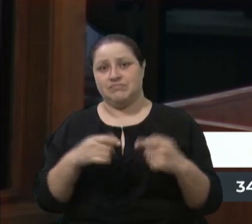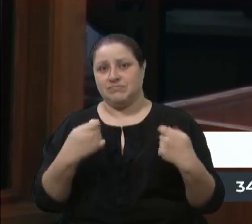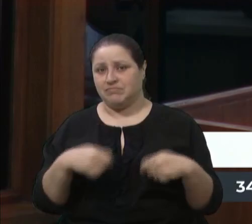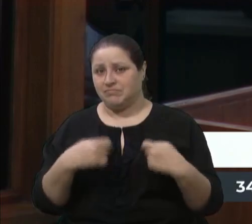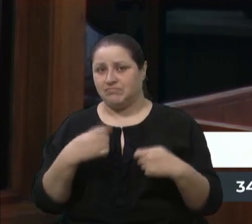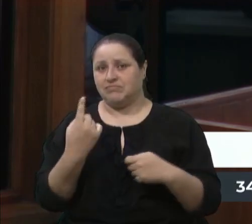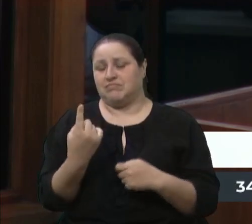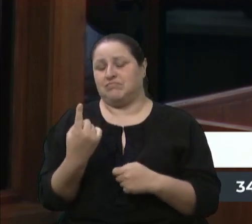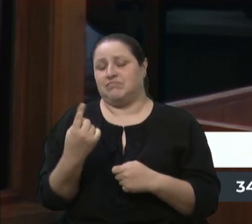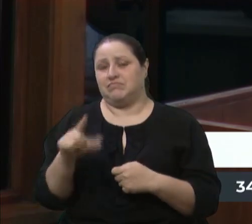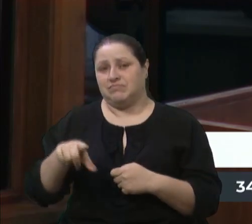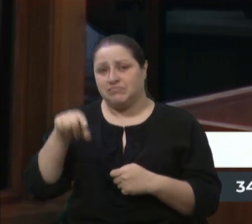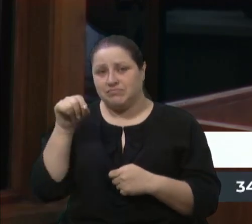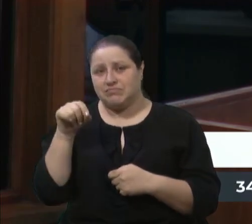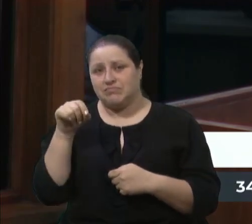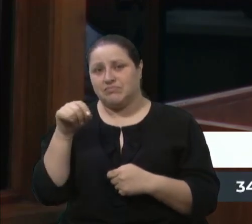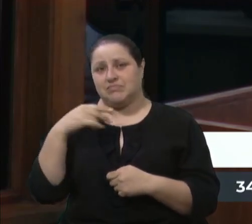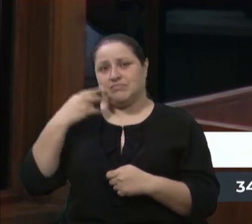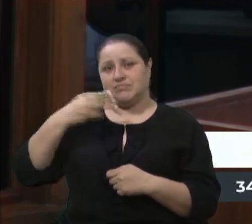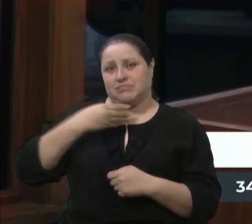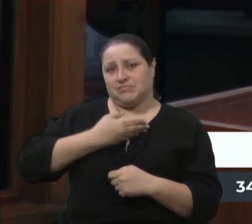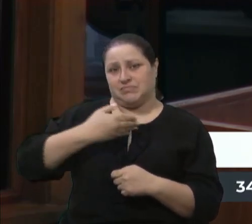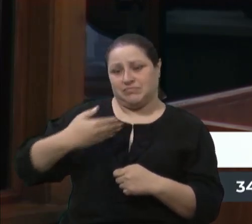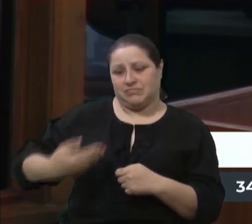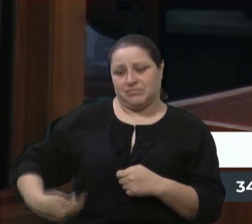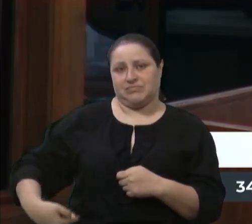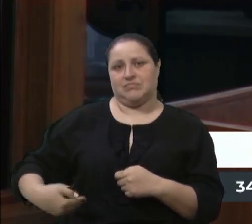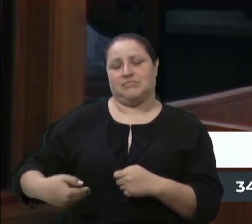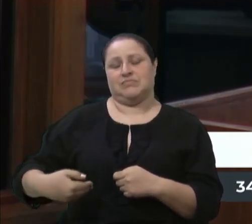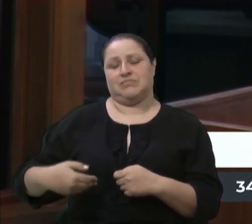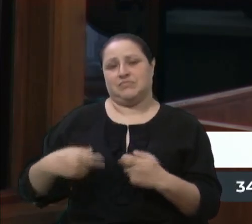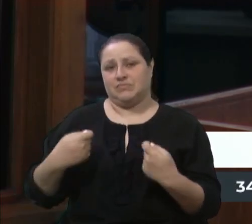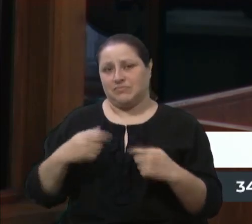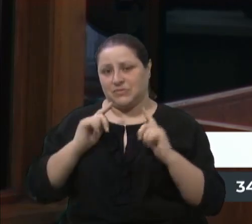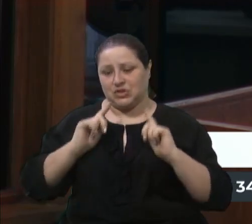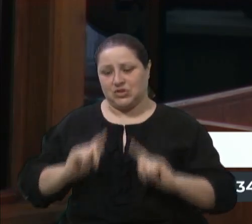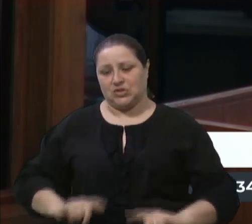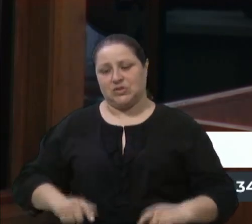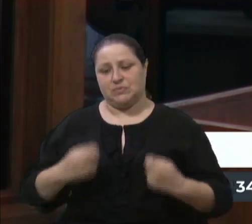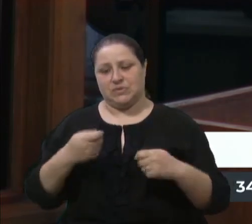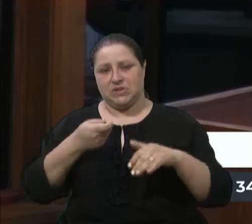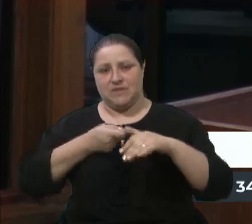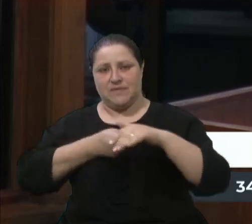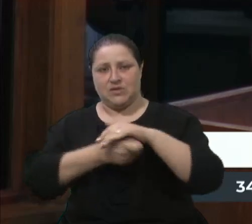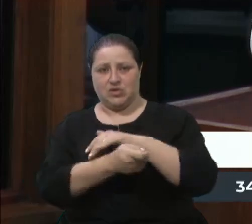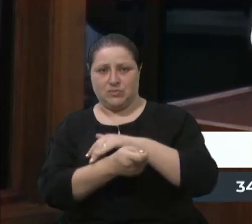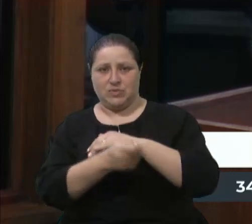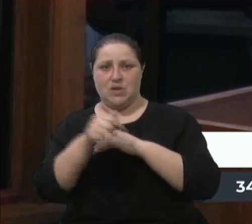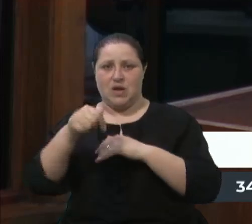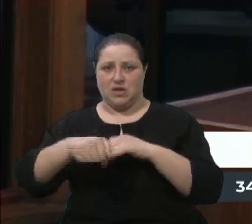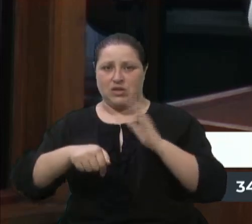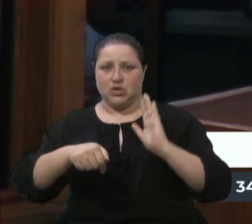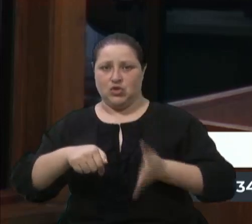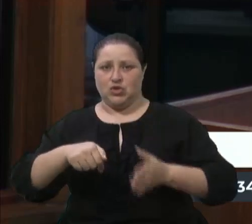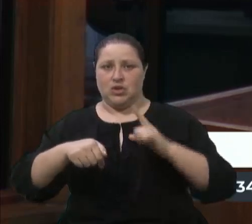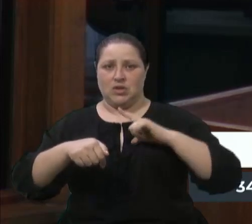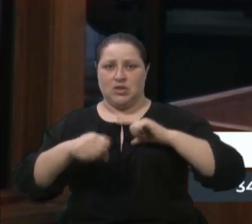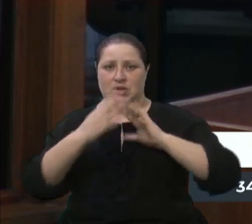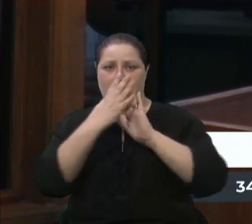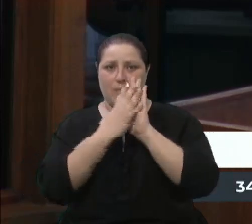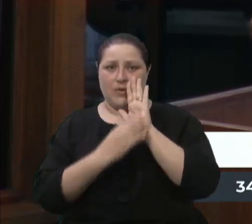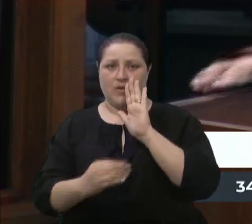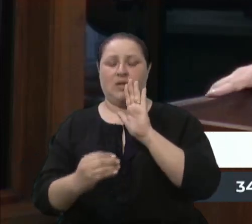opção política de gestão que é de investimento. E aqui já tem um modelo de